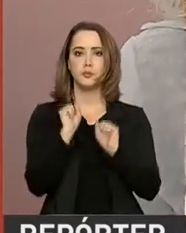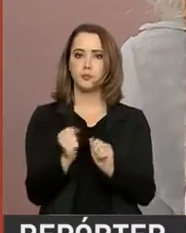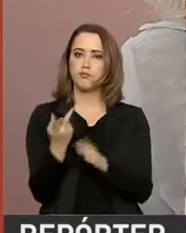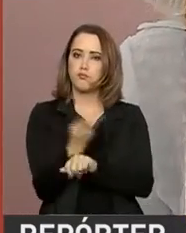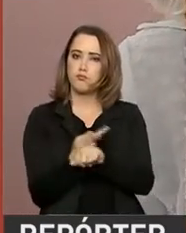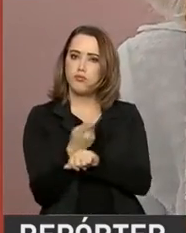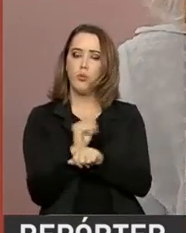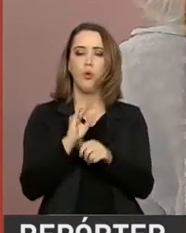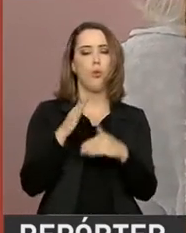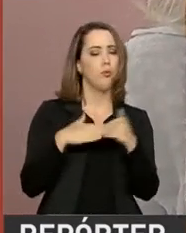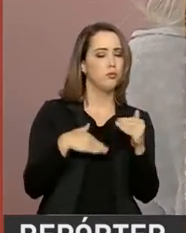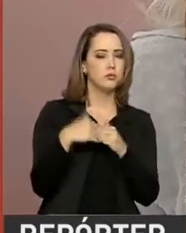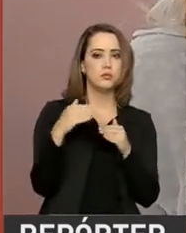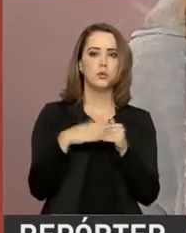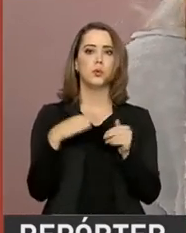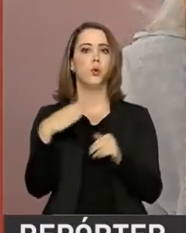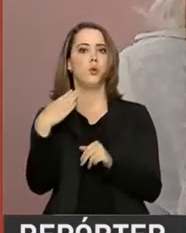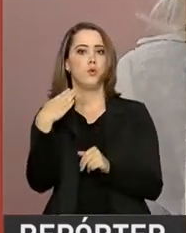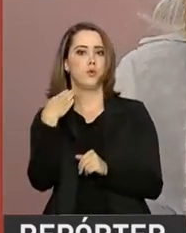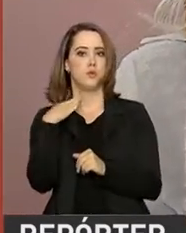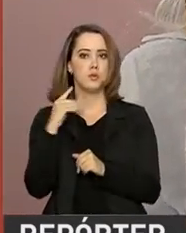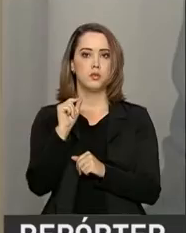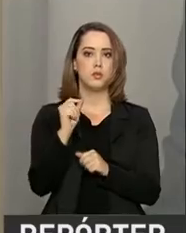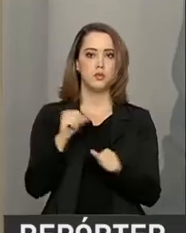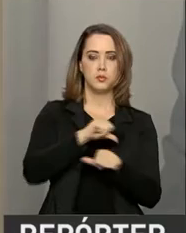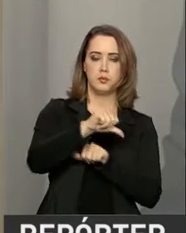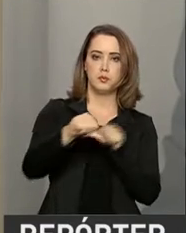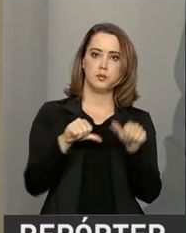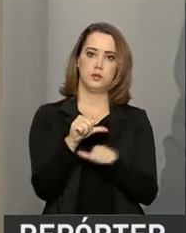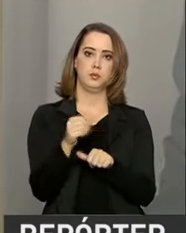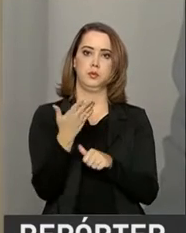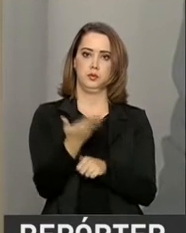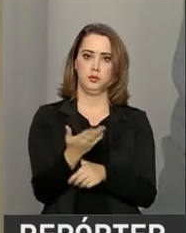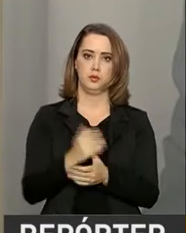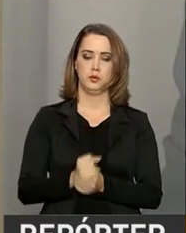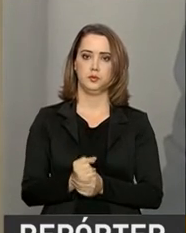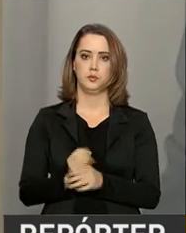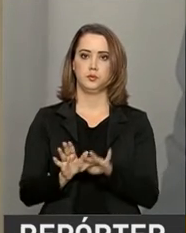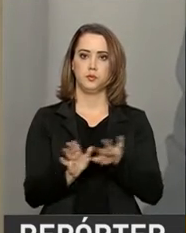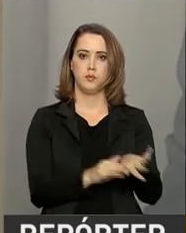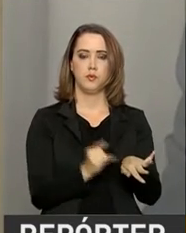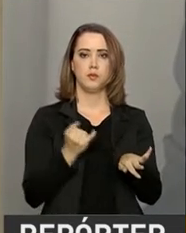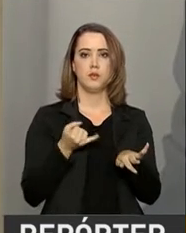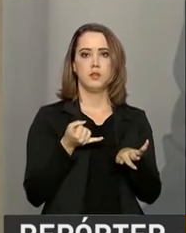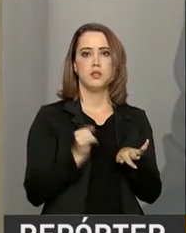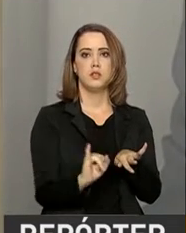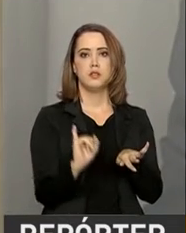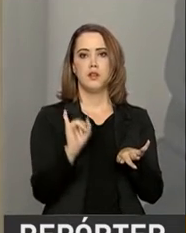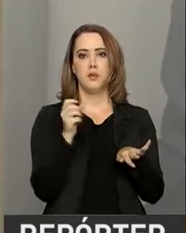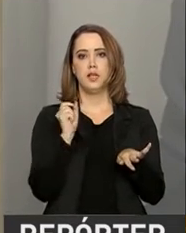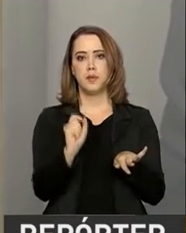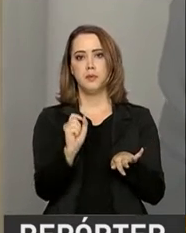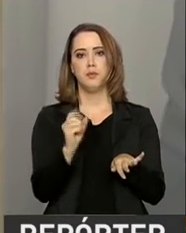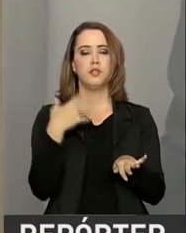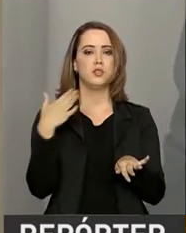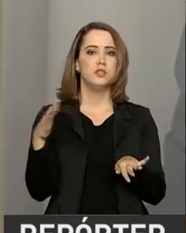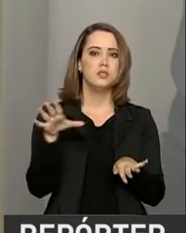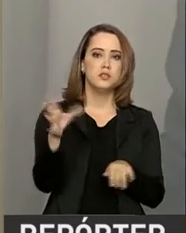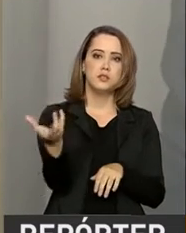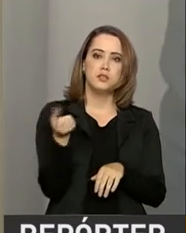procurar qualquer agência de seu banco para fazer a troca com o estudo a dom ser só com uma cédula em uma máquina e